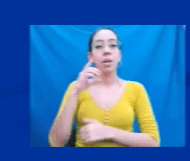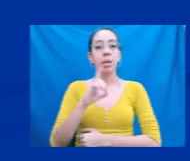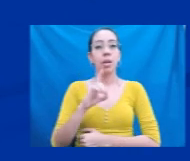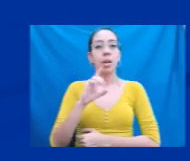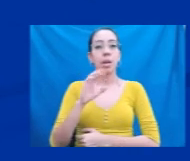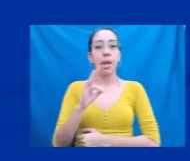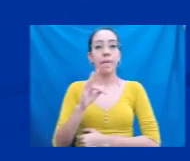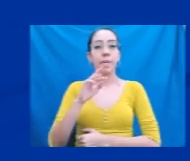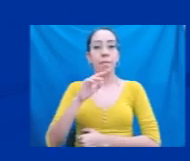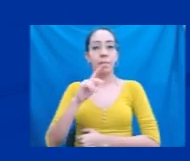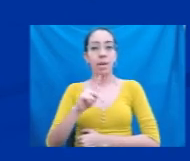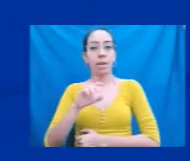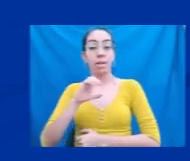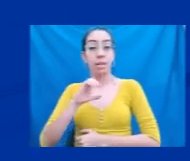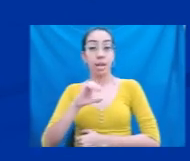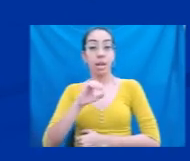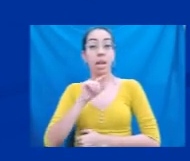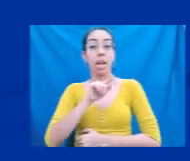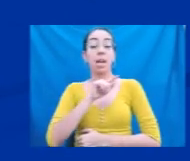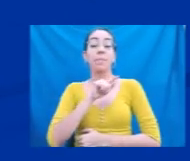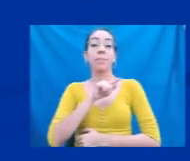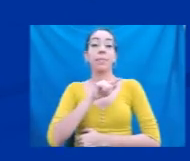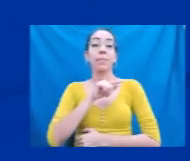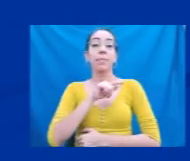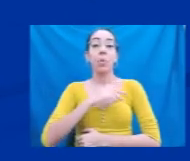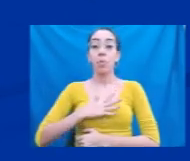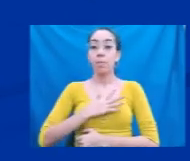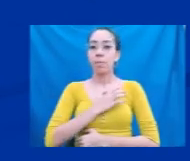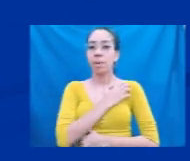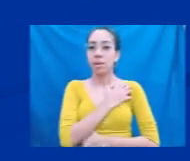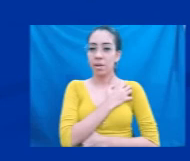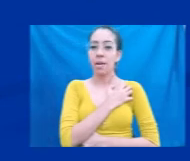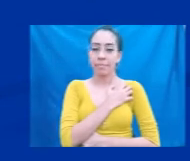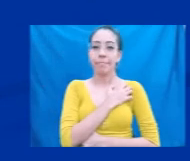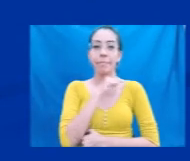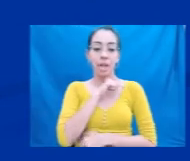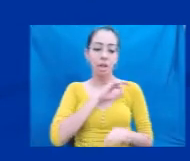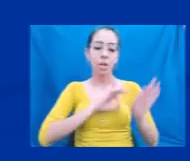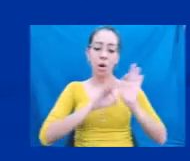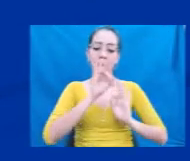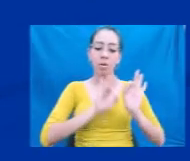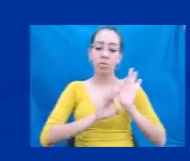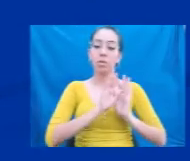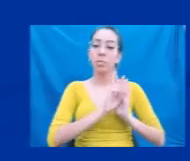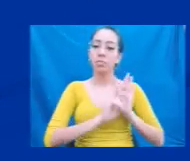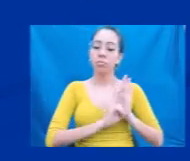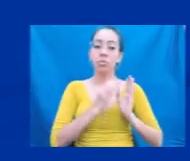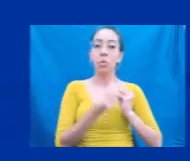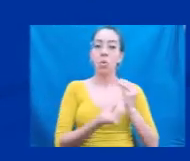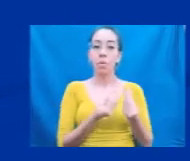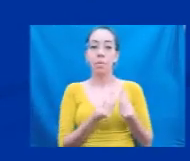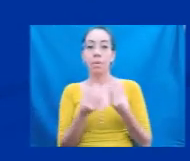Produtos Controlados, ligado ao Exército Brasileiro. Inclusive, se nós precisamos, né, de protocolos que envolvem essa